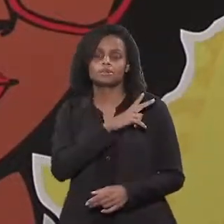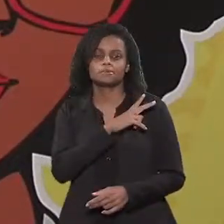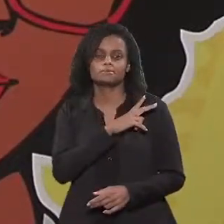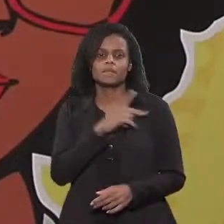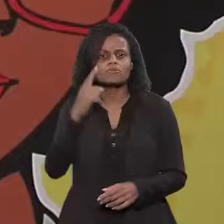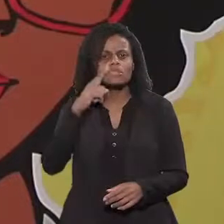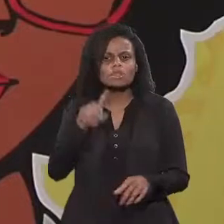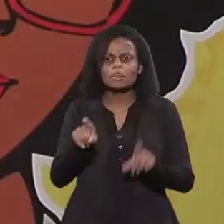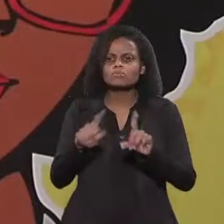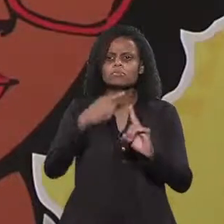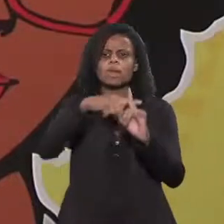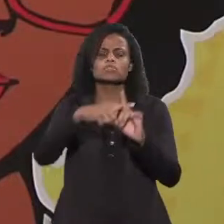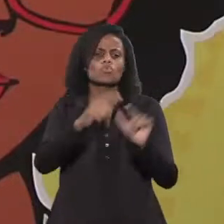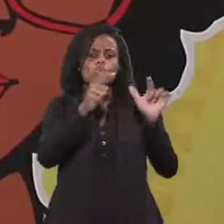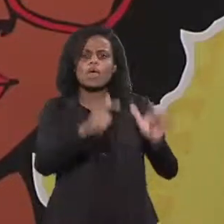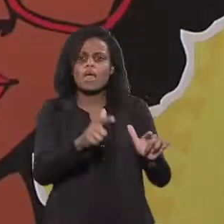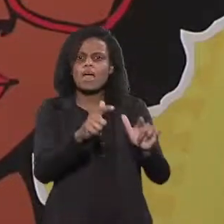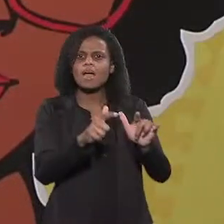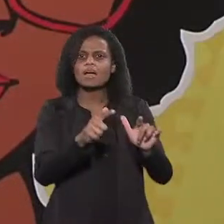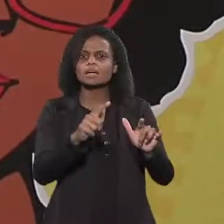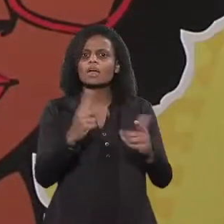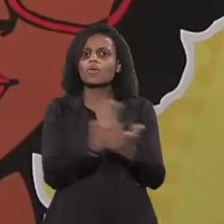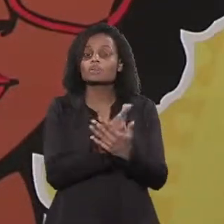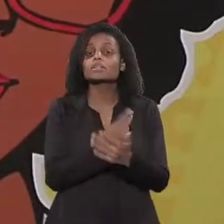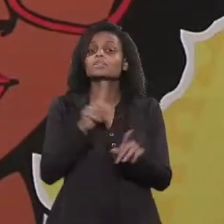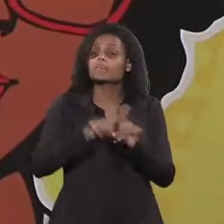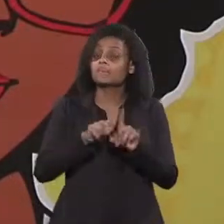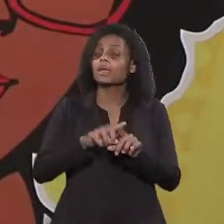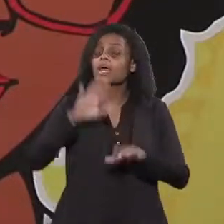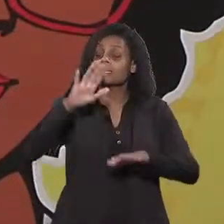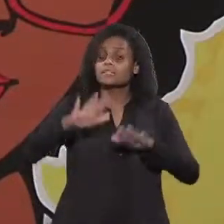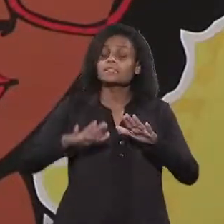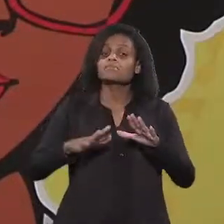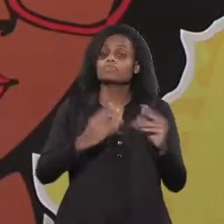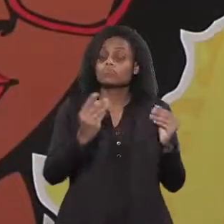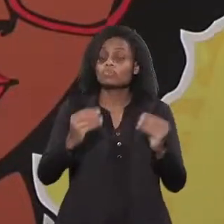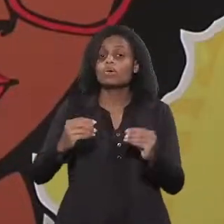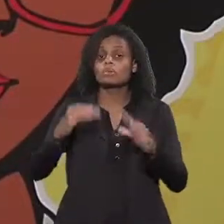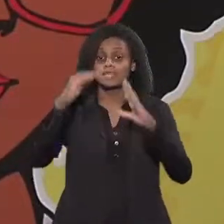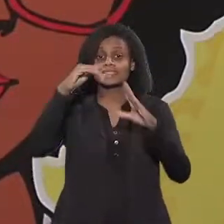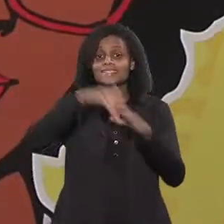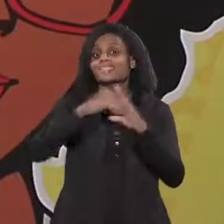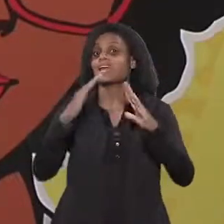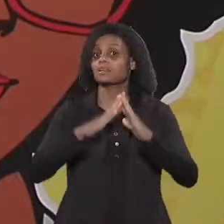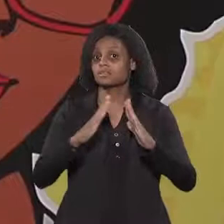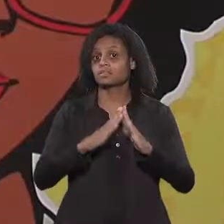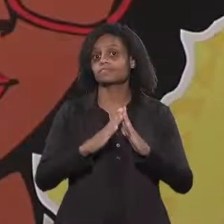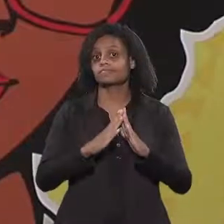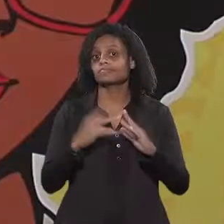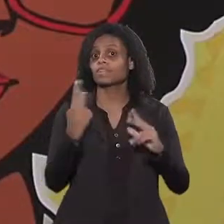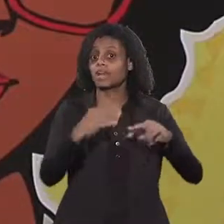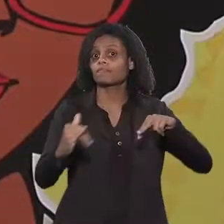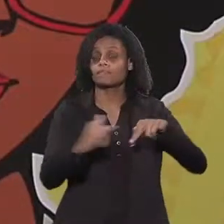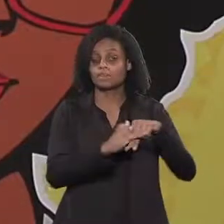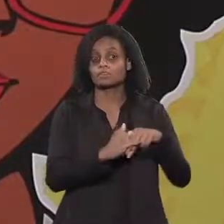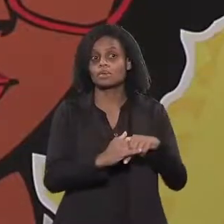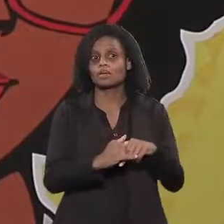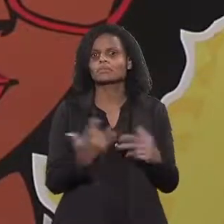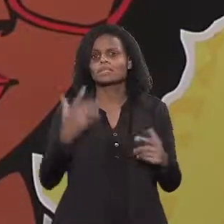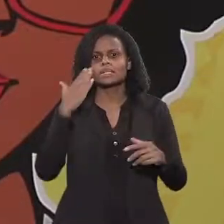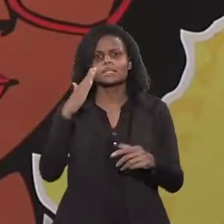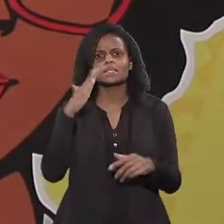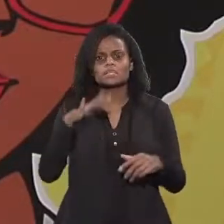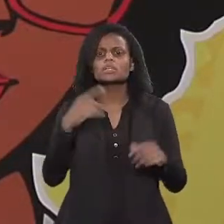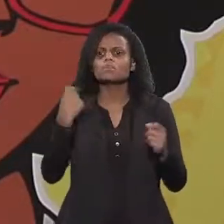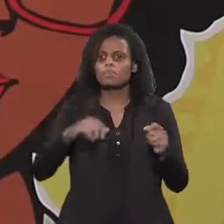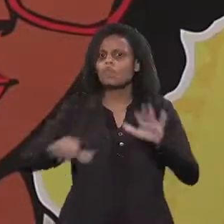cruza isso com o local do crime, que na maioria das vezes também é na residência da própria vítima, você entende que é um crime que